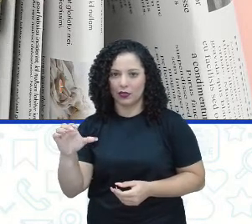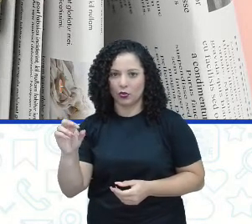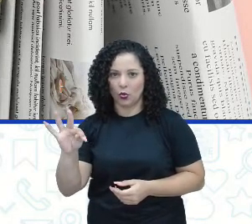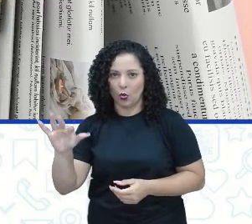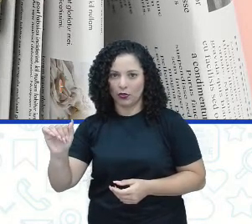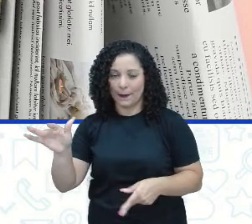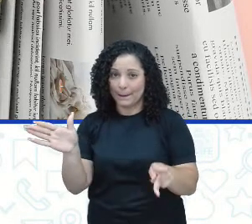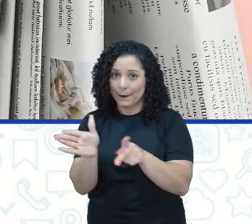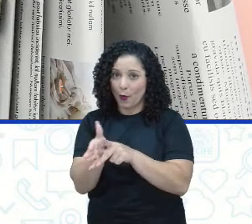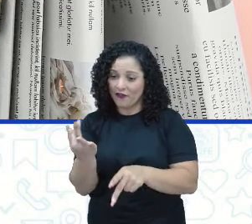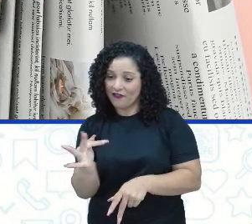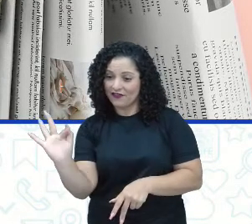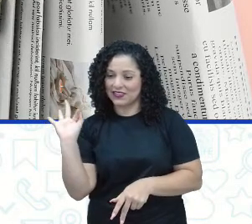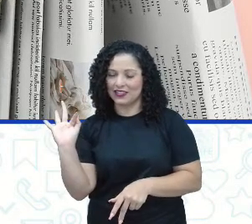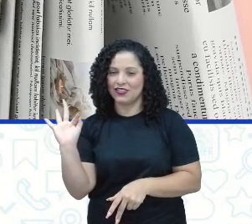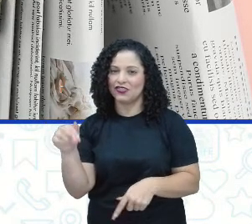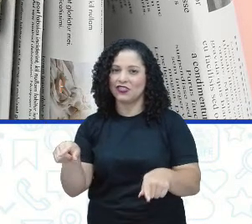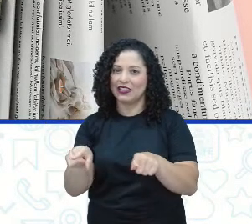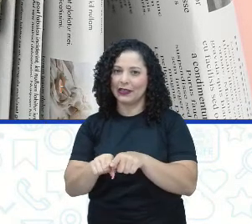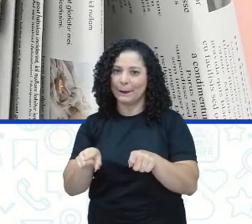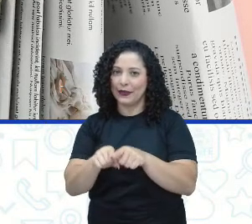deriva do grego